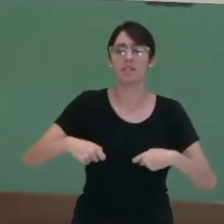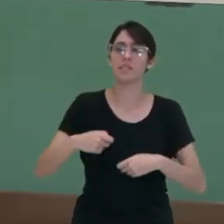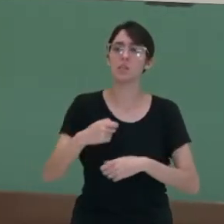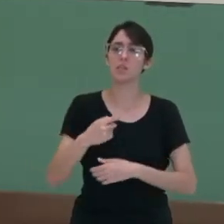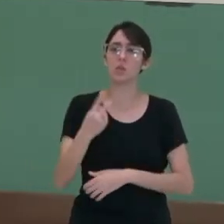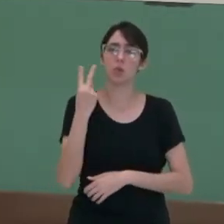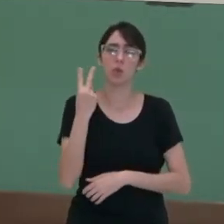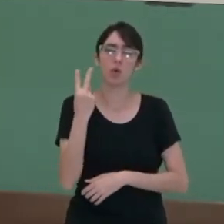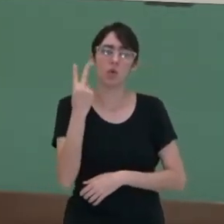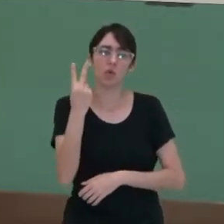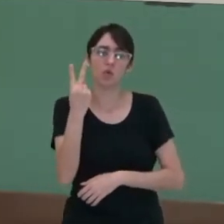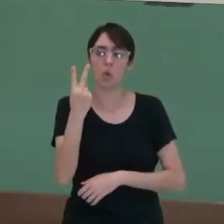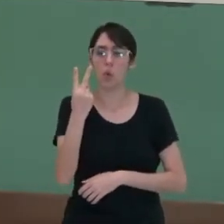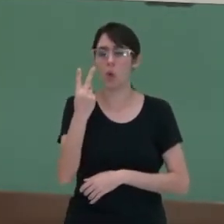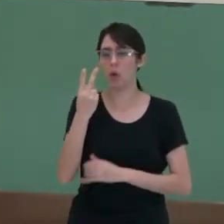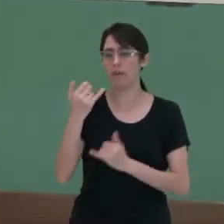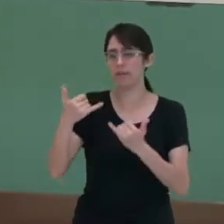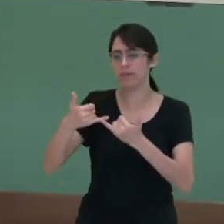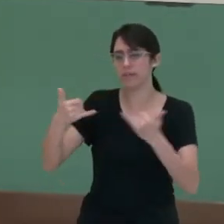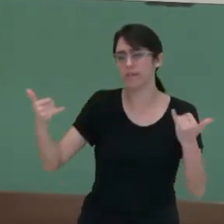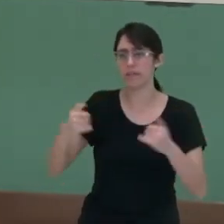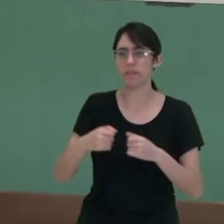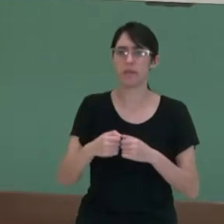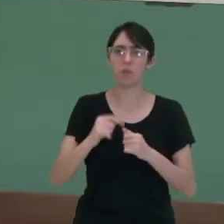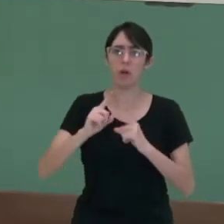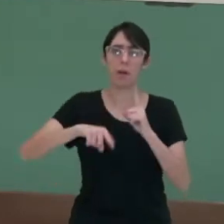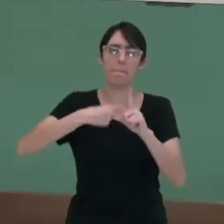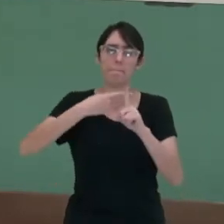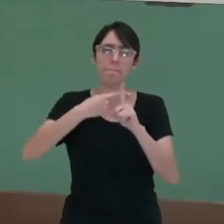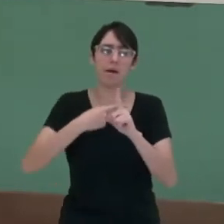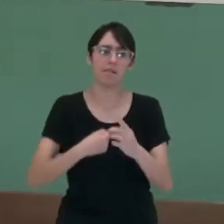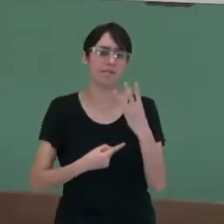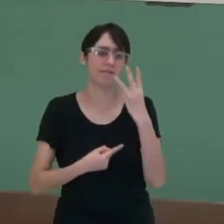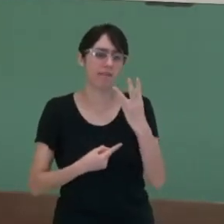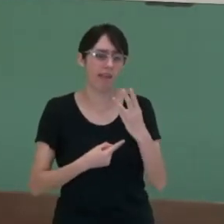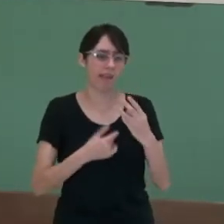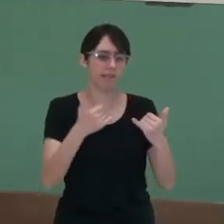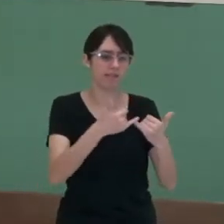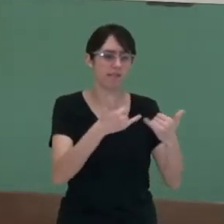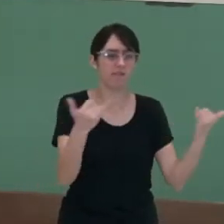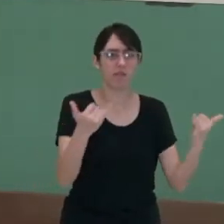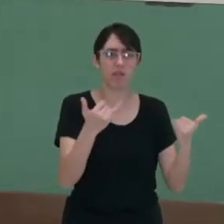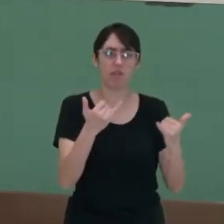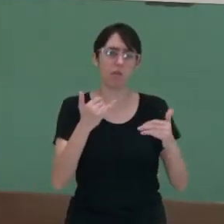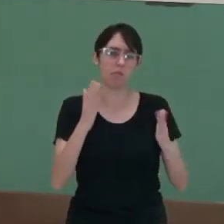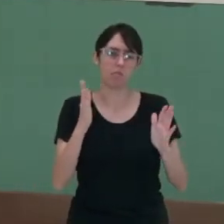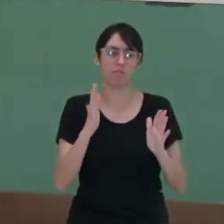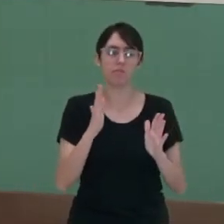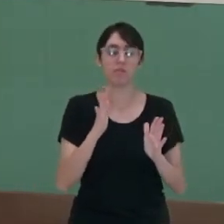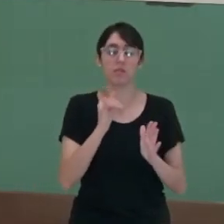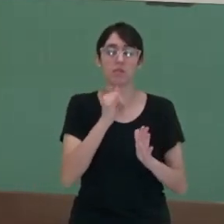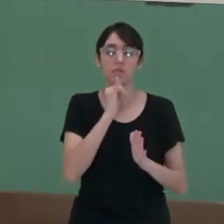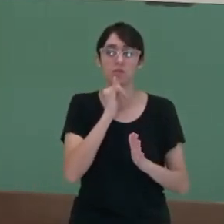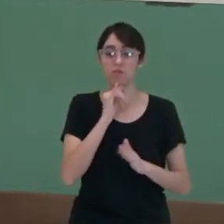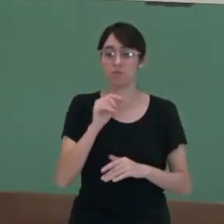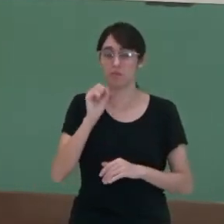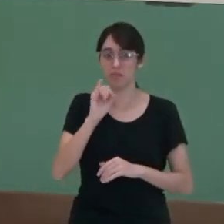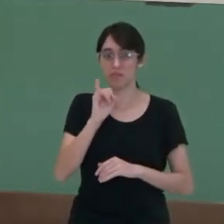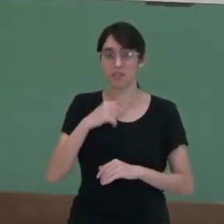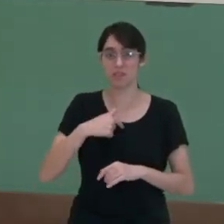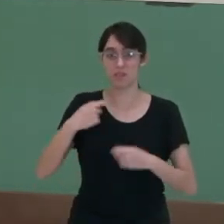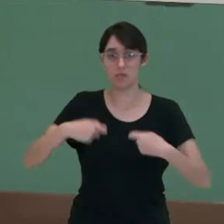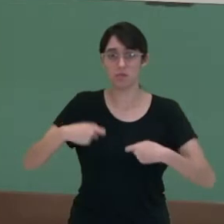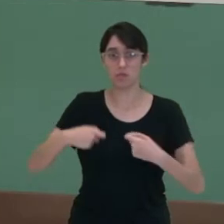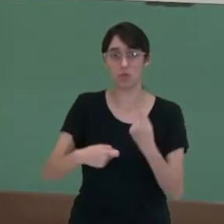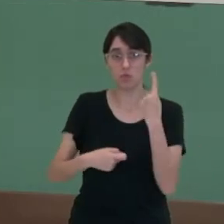mais 3 componentes, outros 3 componentes eletrônicos para uma unidade. Se eu vou fazer para 2 unidades, vai ser